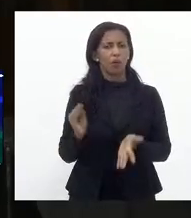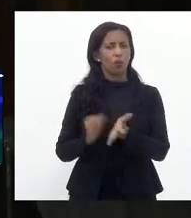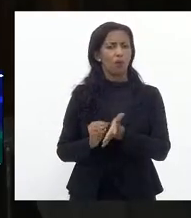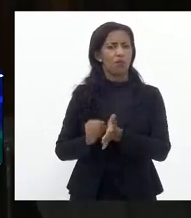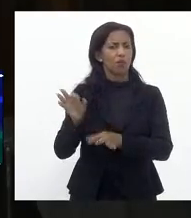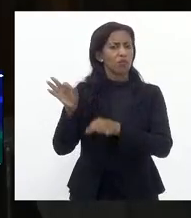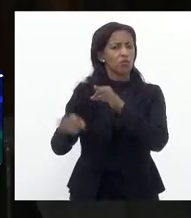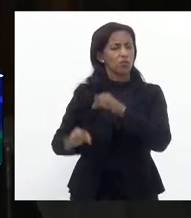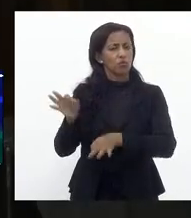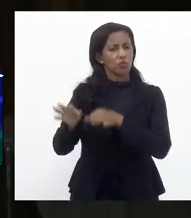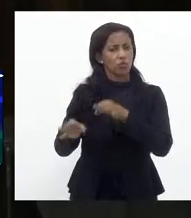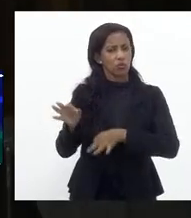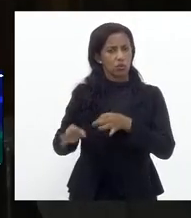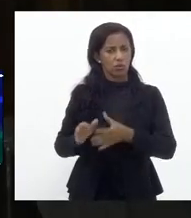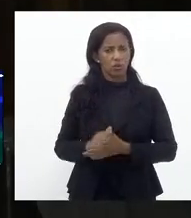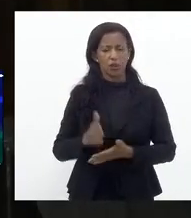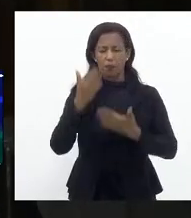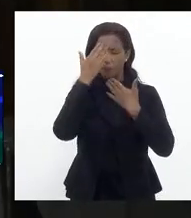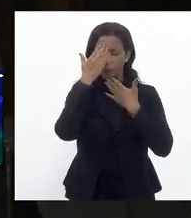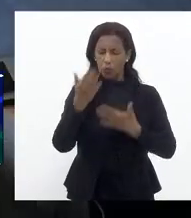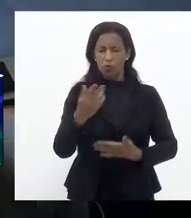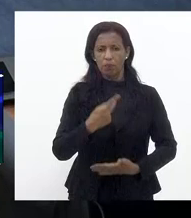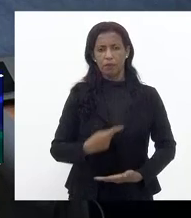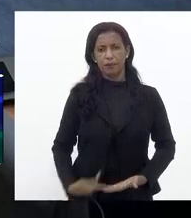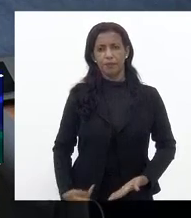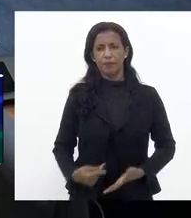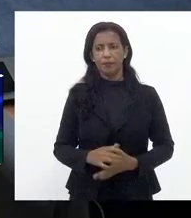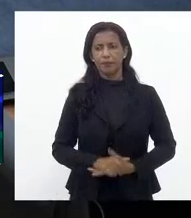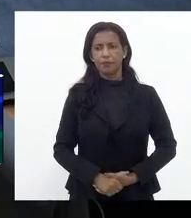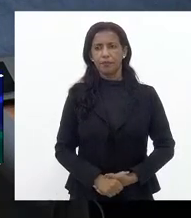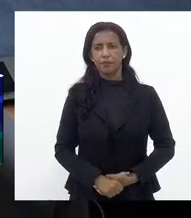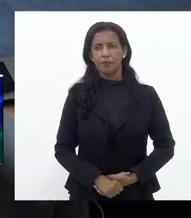tenta empurrar de goela abaixo. Muito obrigado, presidente.